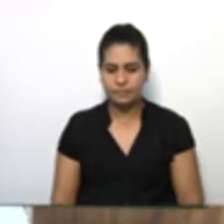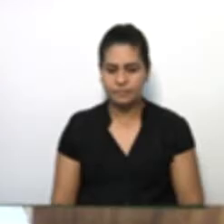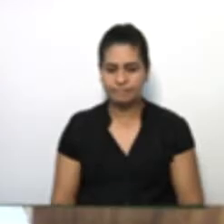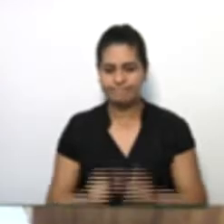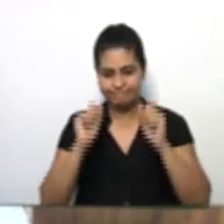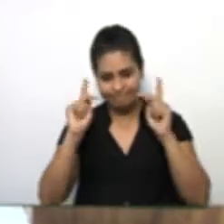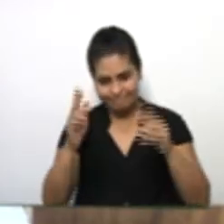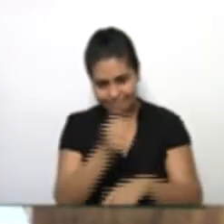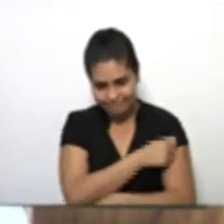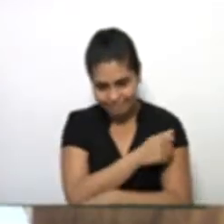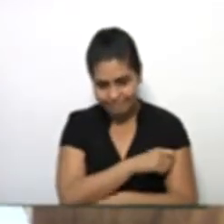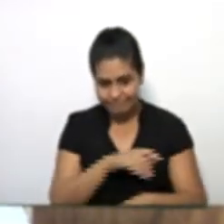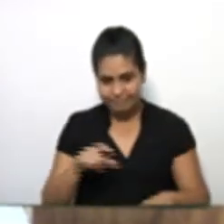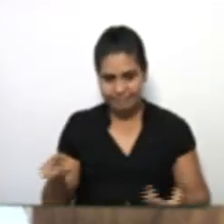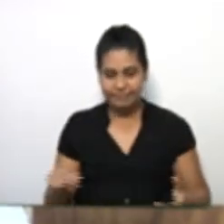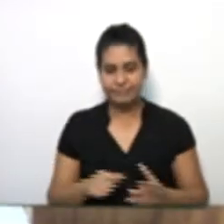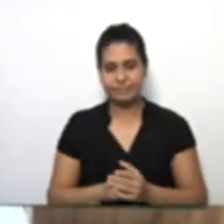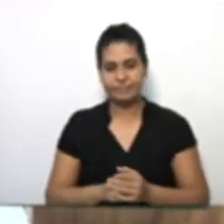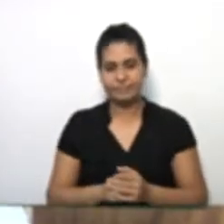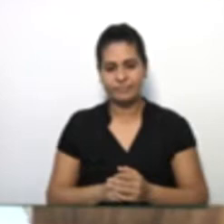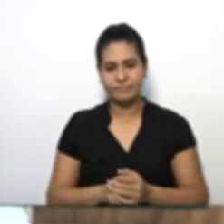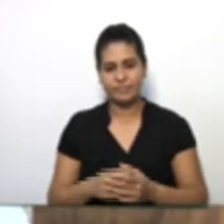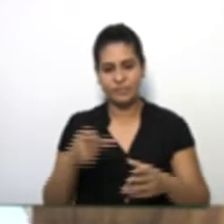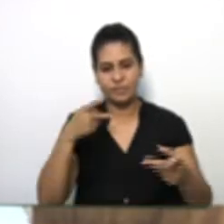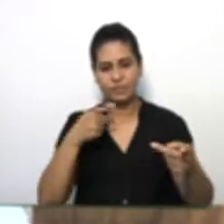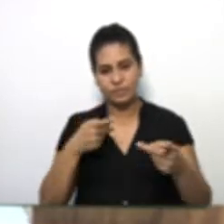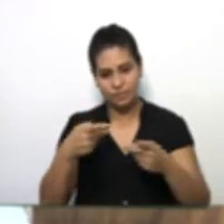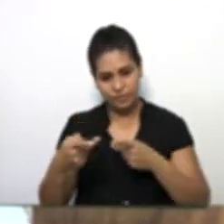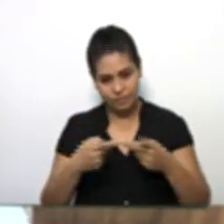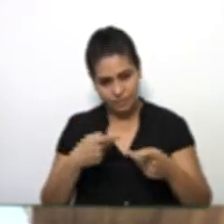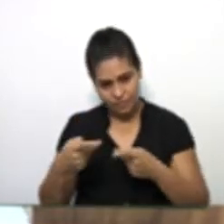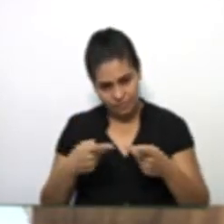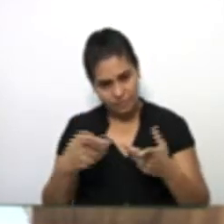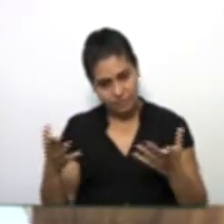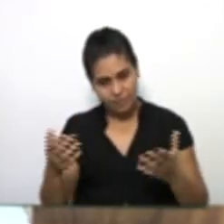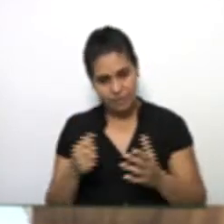Ok, alunos, né? Vocês, sobre o planejamento,